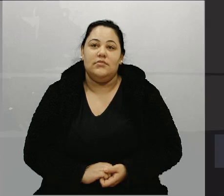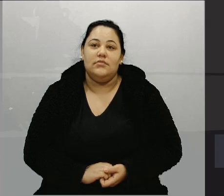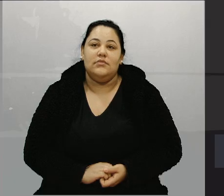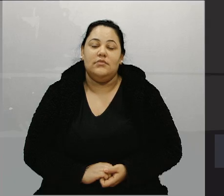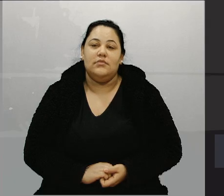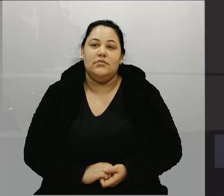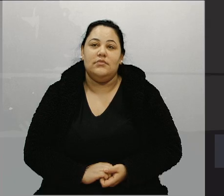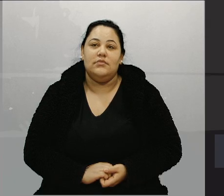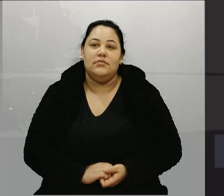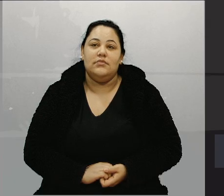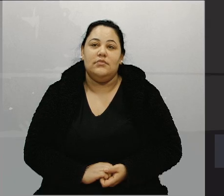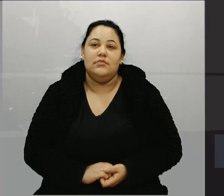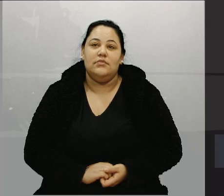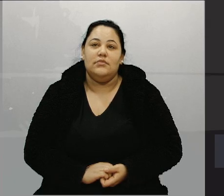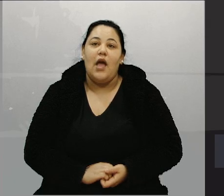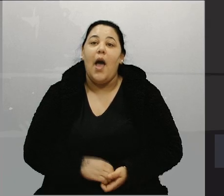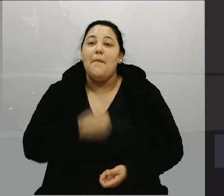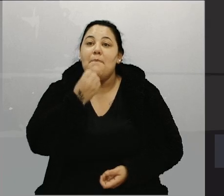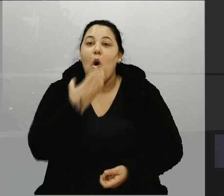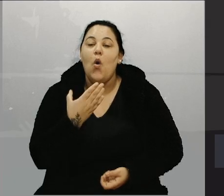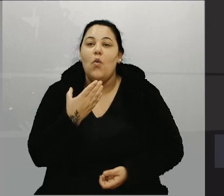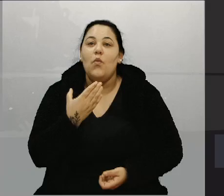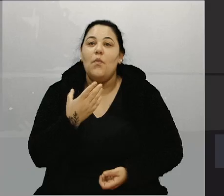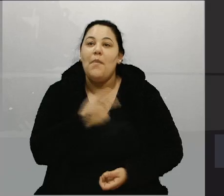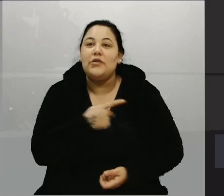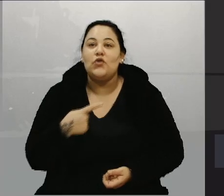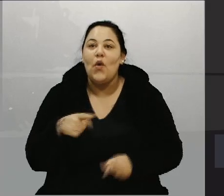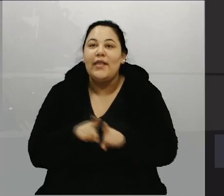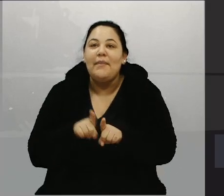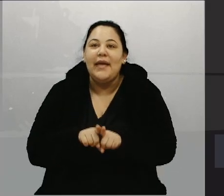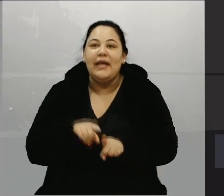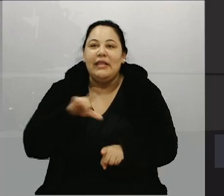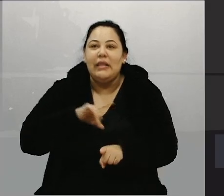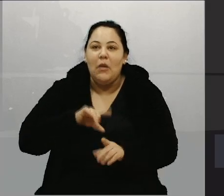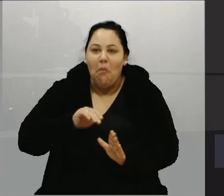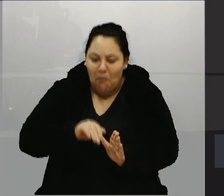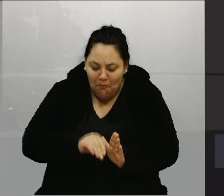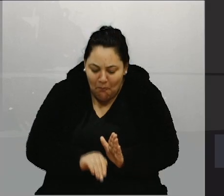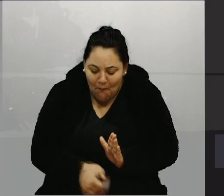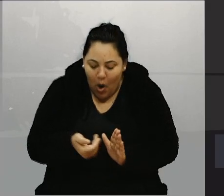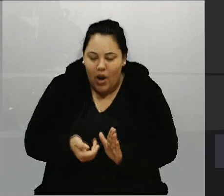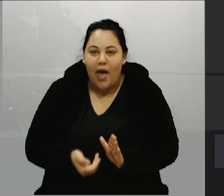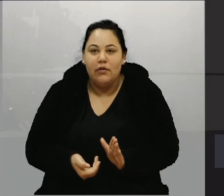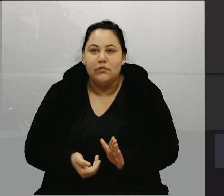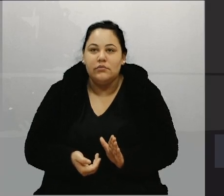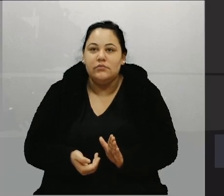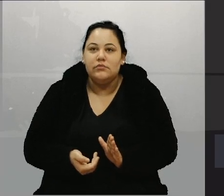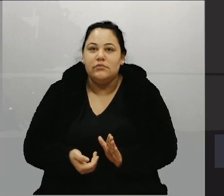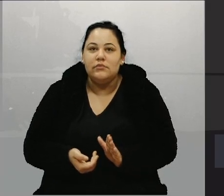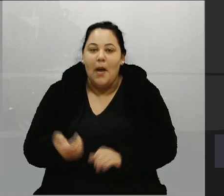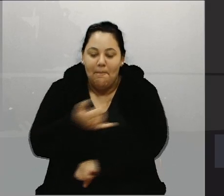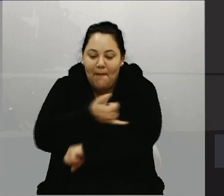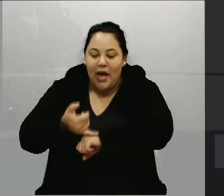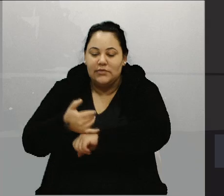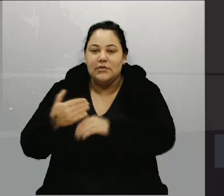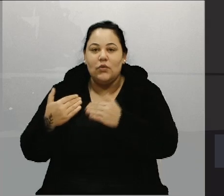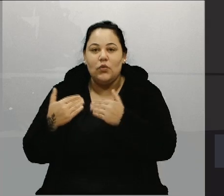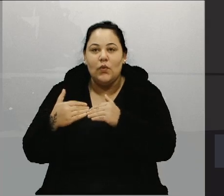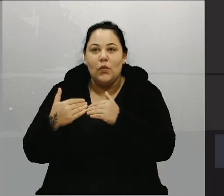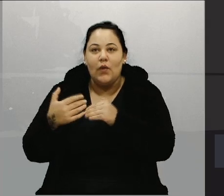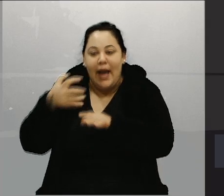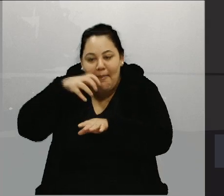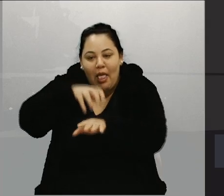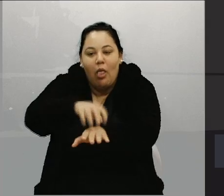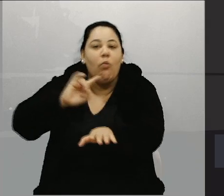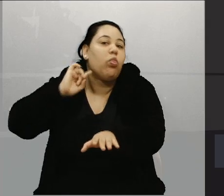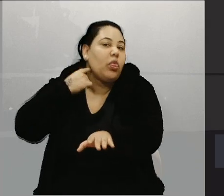Essa do Bom Pastor. Olha ali tem um buraco que ele tá todo oco por baixo. Ali passa o caminhão no lixo e passa toda a linha do ônibus.